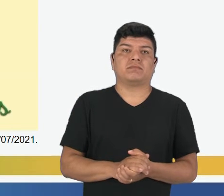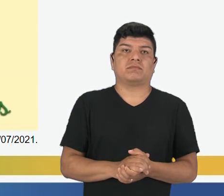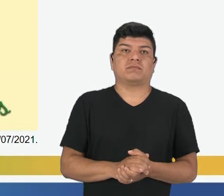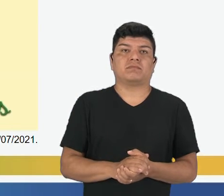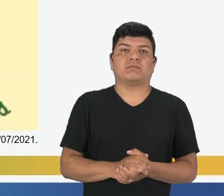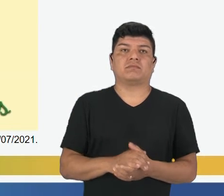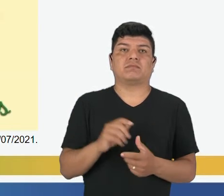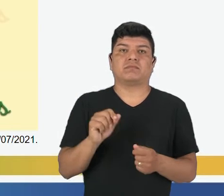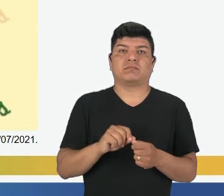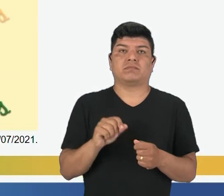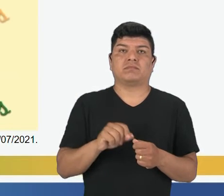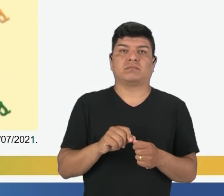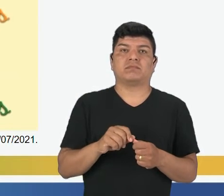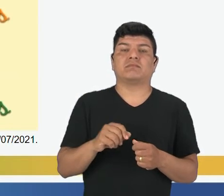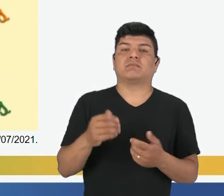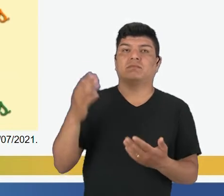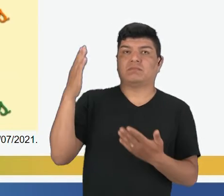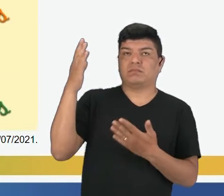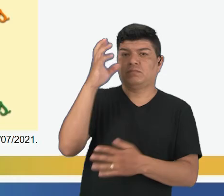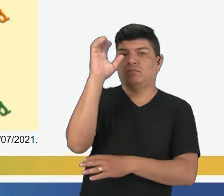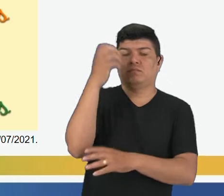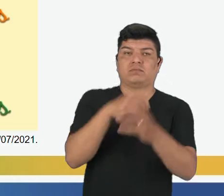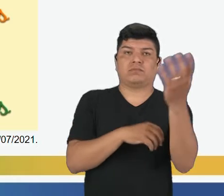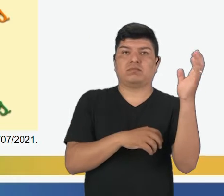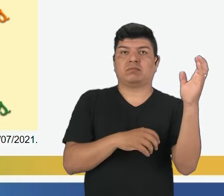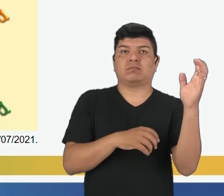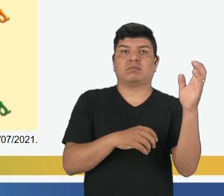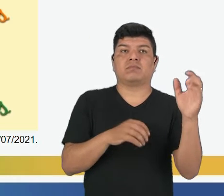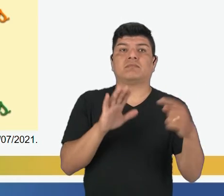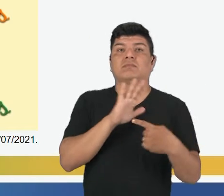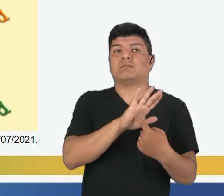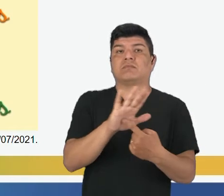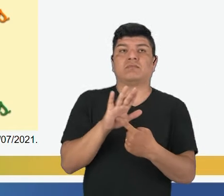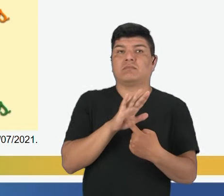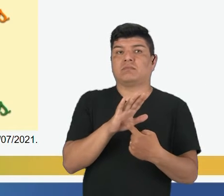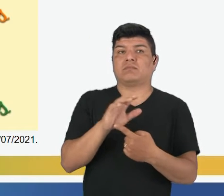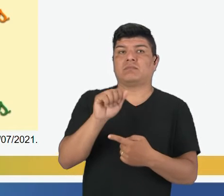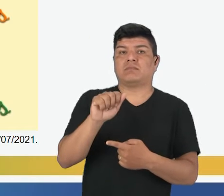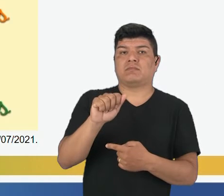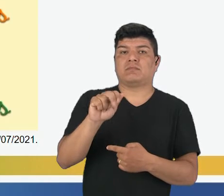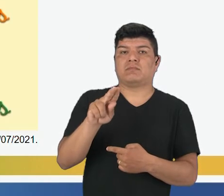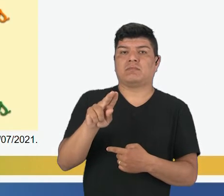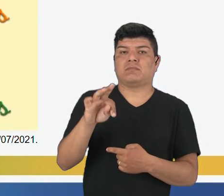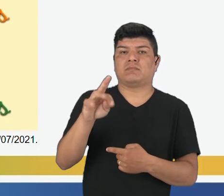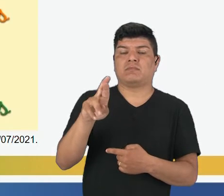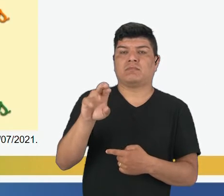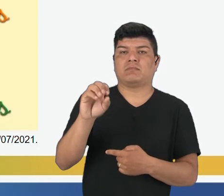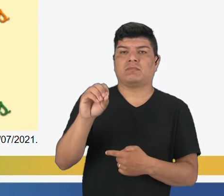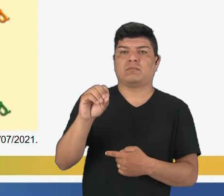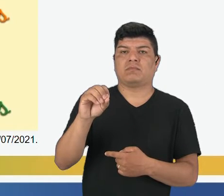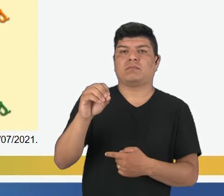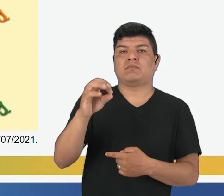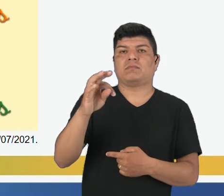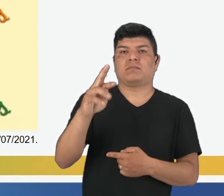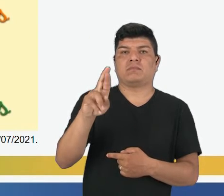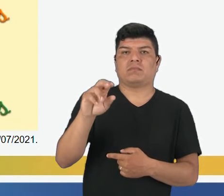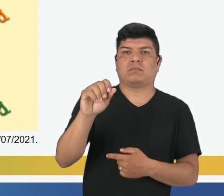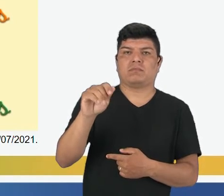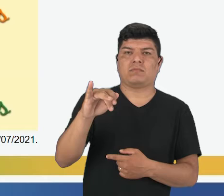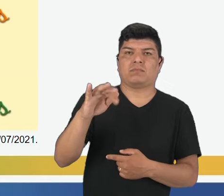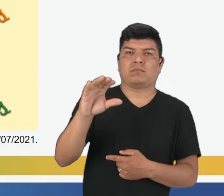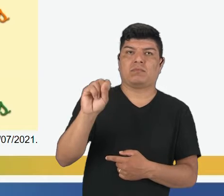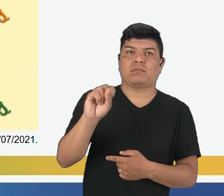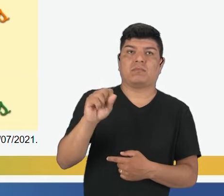Os produtores de um ecossistema, por exemplo, destacam-se por serem autotróficos, enquanto todos os consumidores